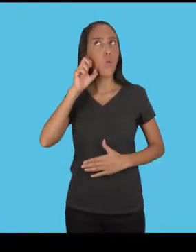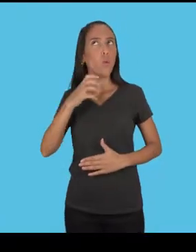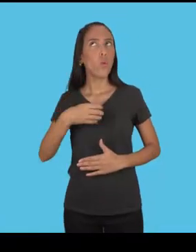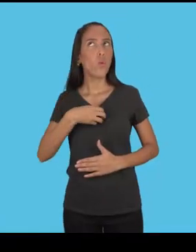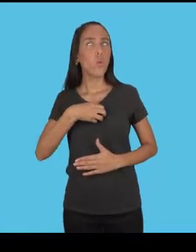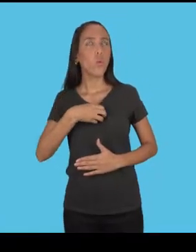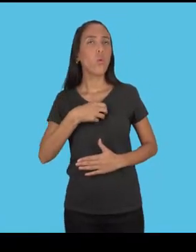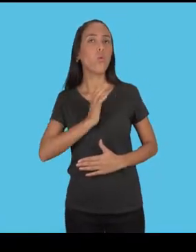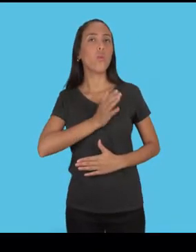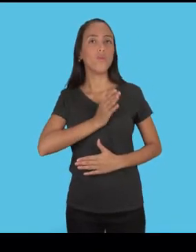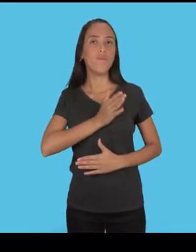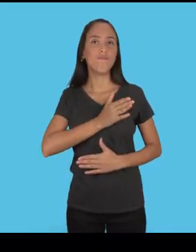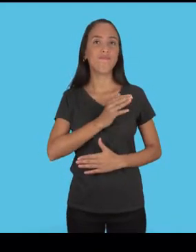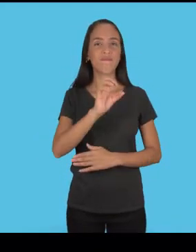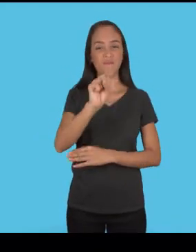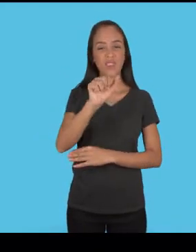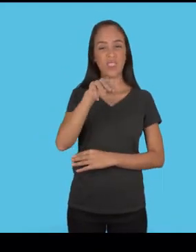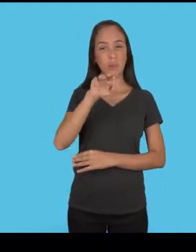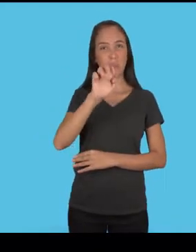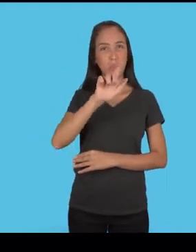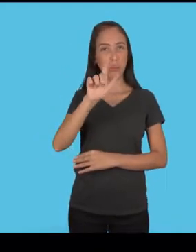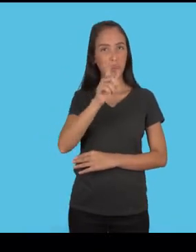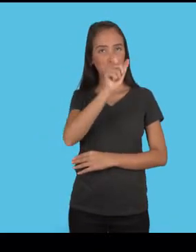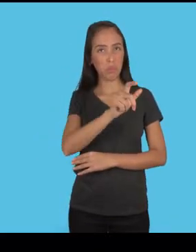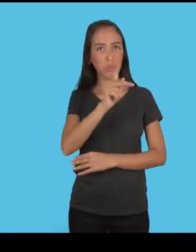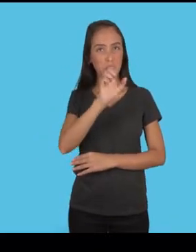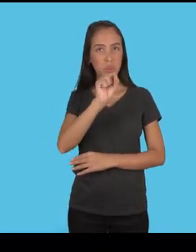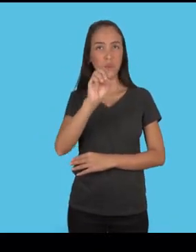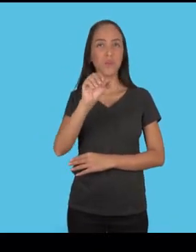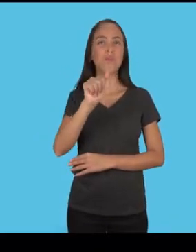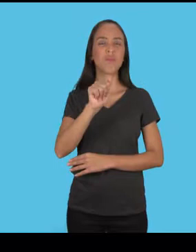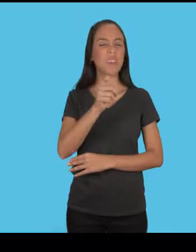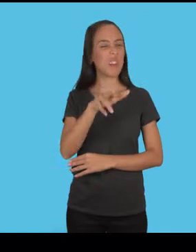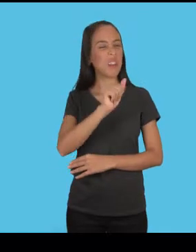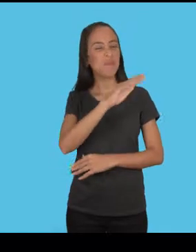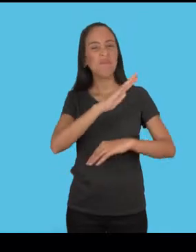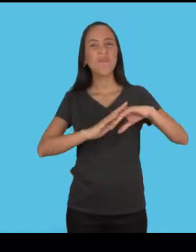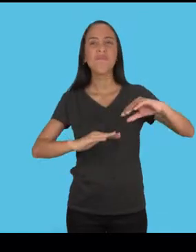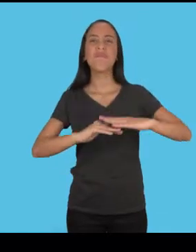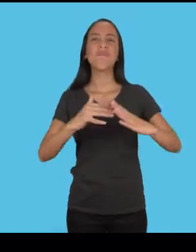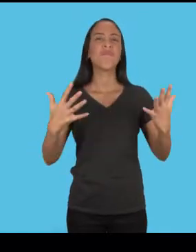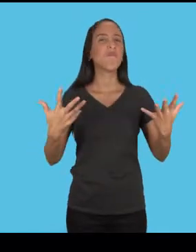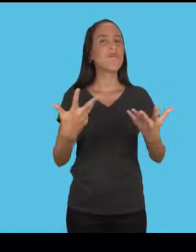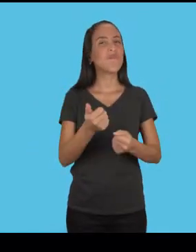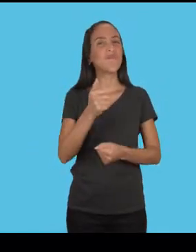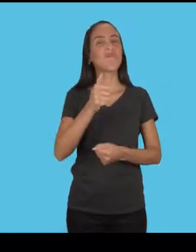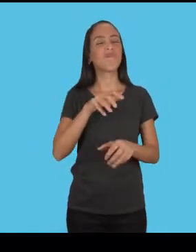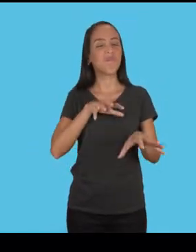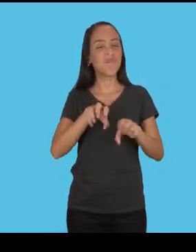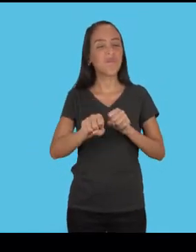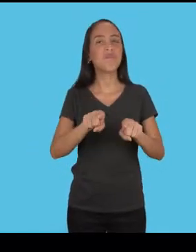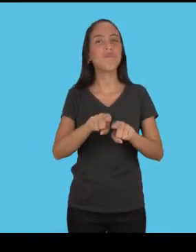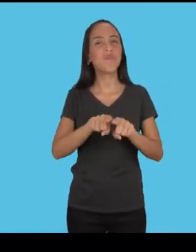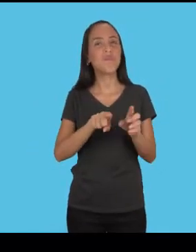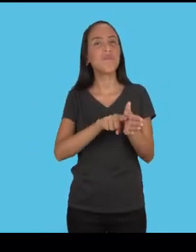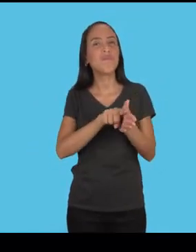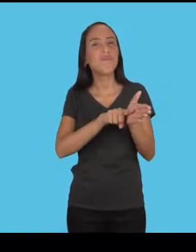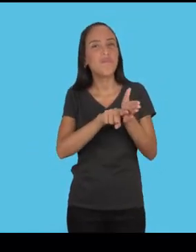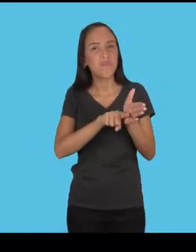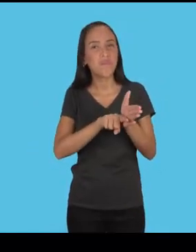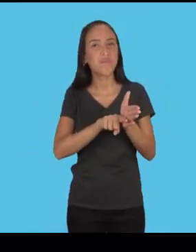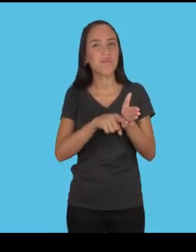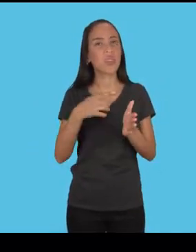Samuel Pessoa era um talento de formador, pesquisador. Foi, eu acho que de todos os tempos